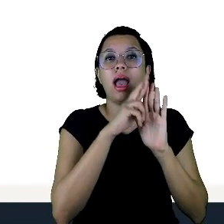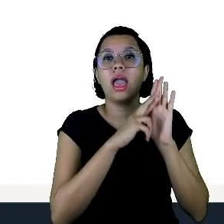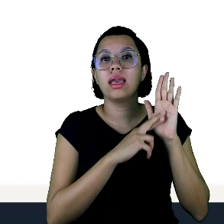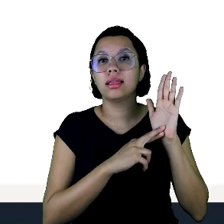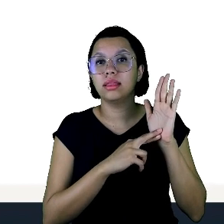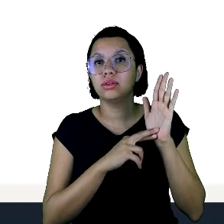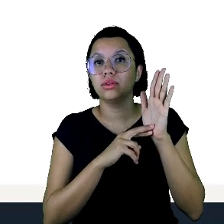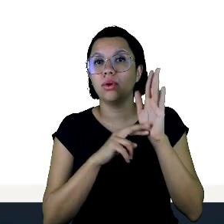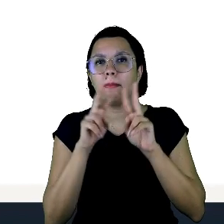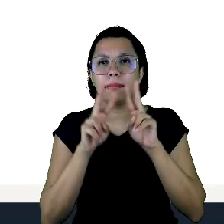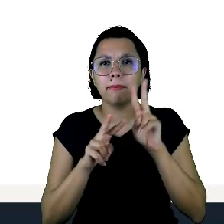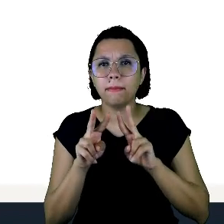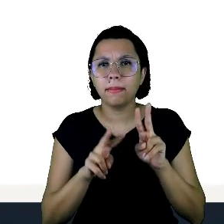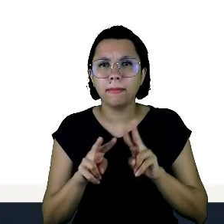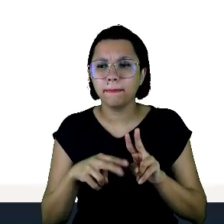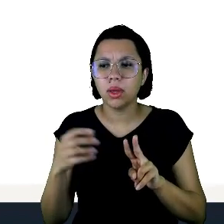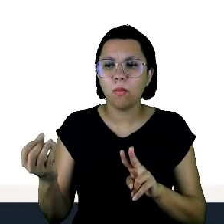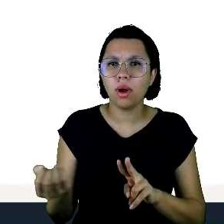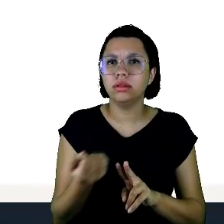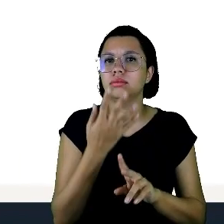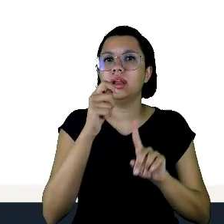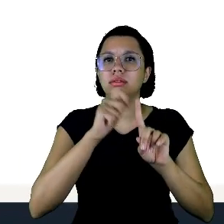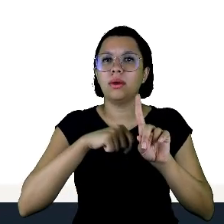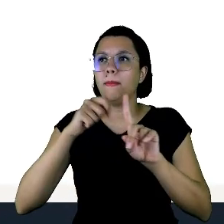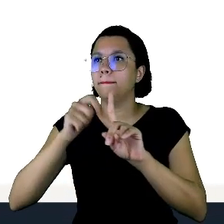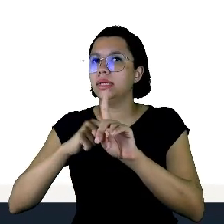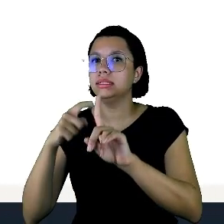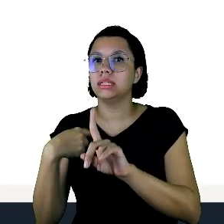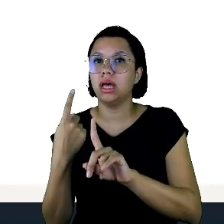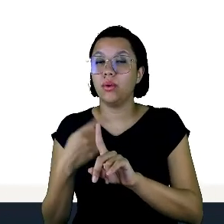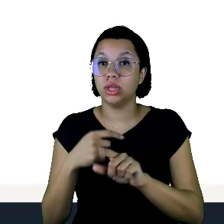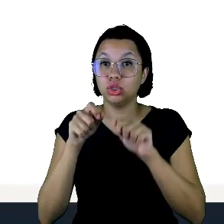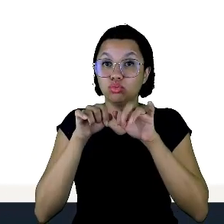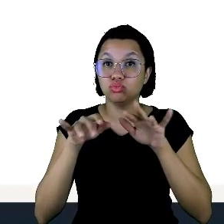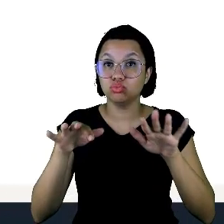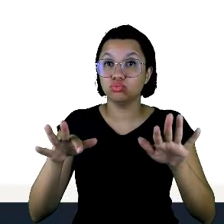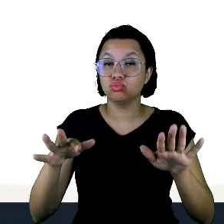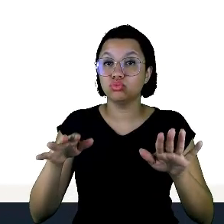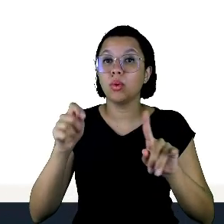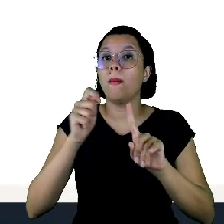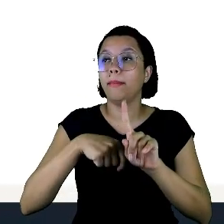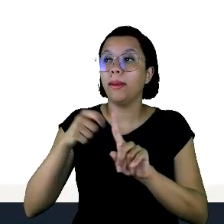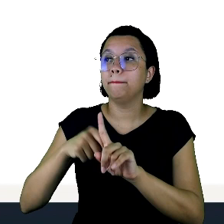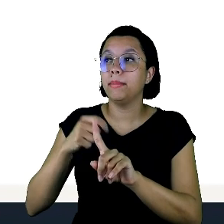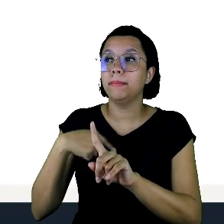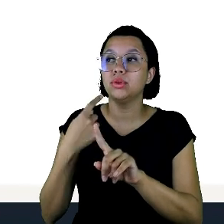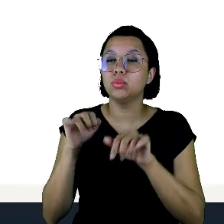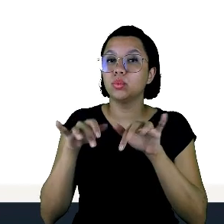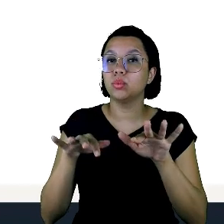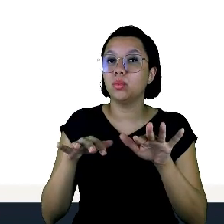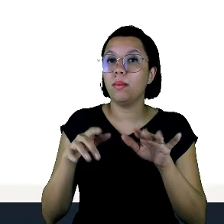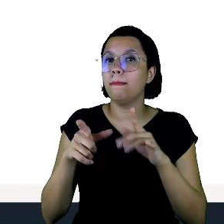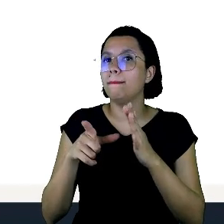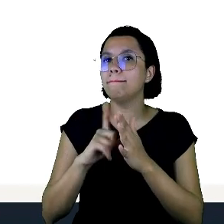nós temos aquele relatório da inspeção com atualização mensal que nós publicamos todo mês, mas antigamente não tinha.